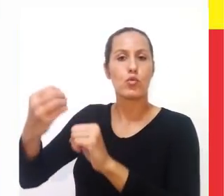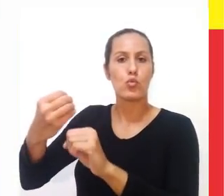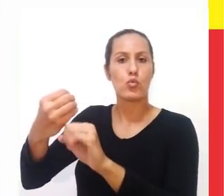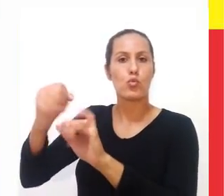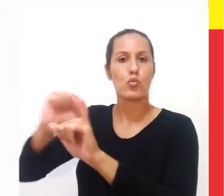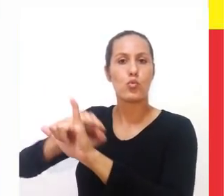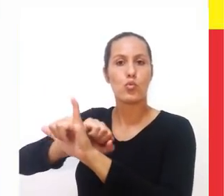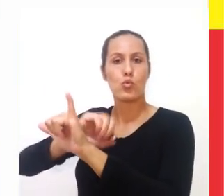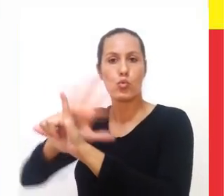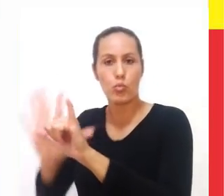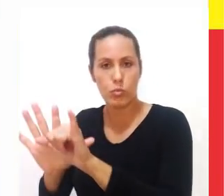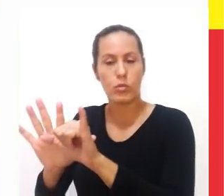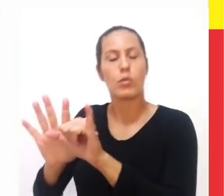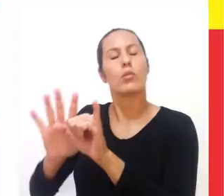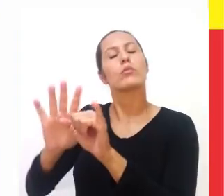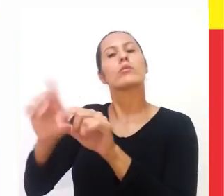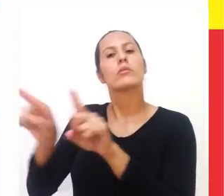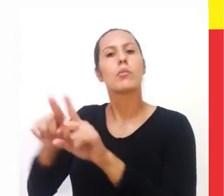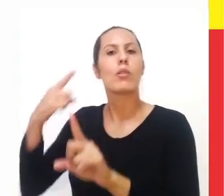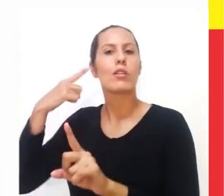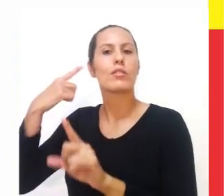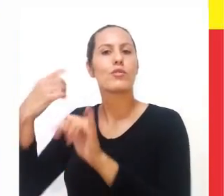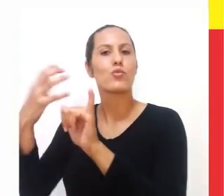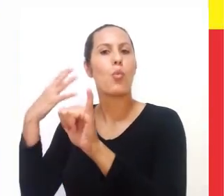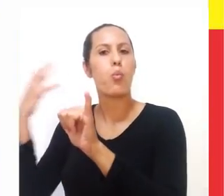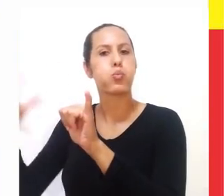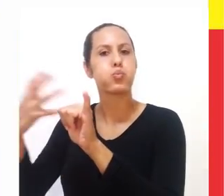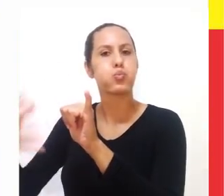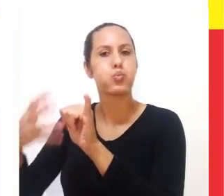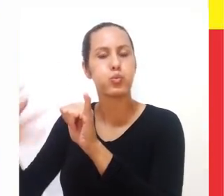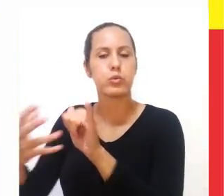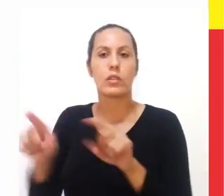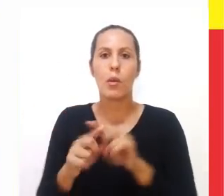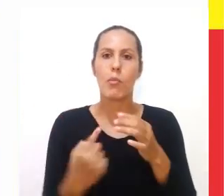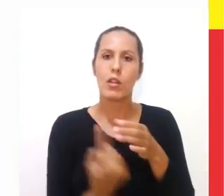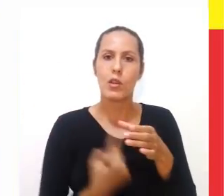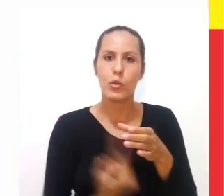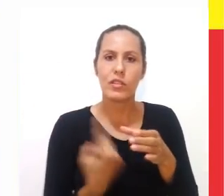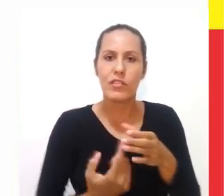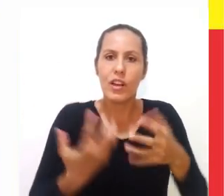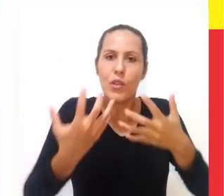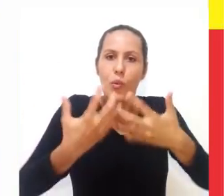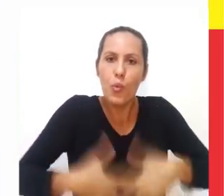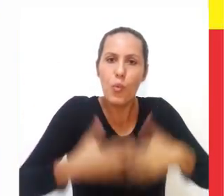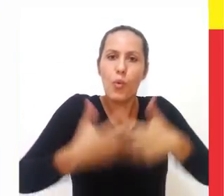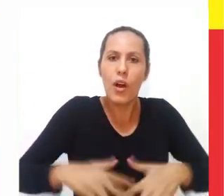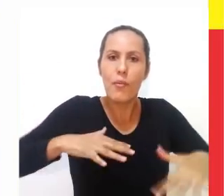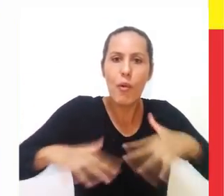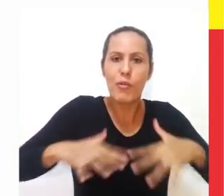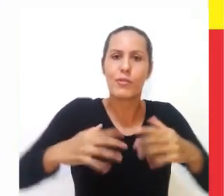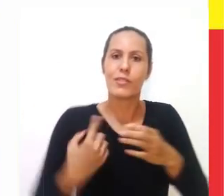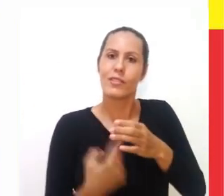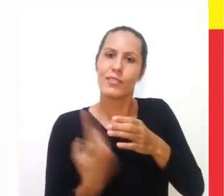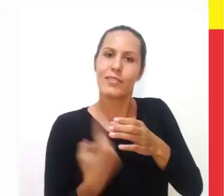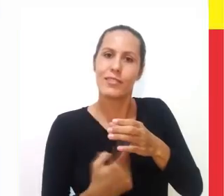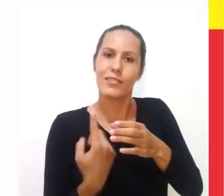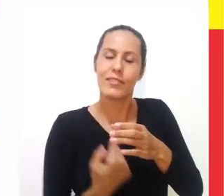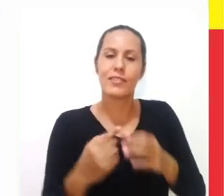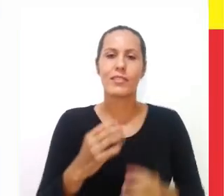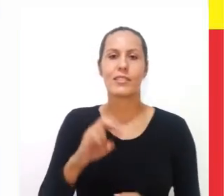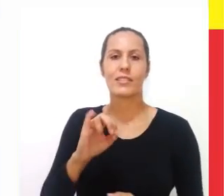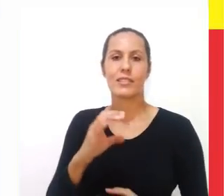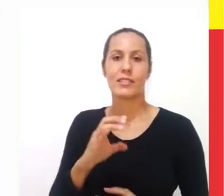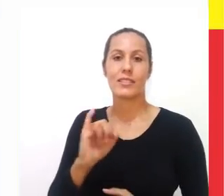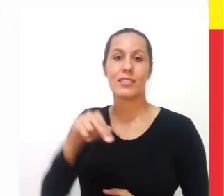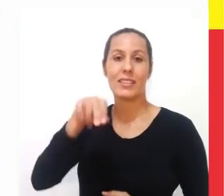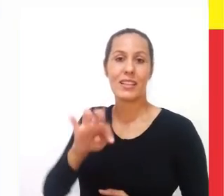o liquidificador que vai transformar a energia, né, em energia cinética, a força para poder triturar as coisas. E nós vemos aí aquele radinho que